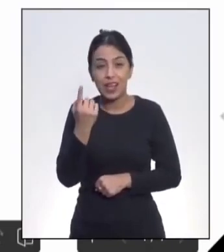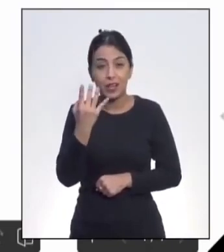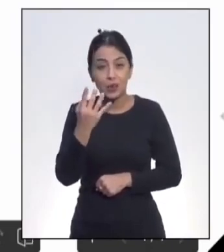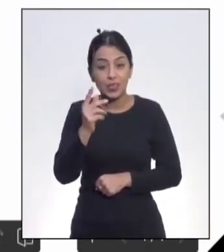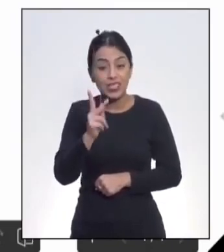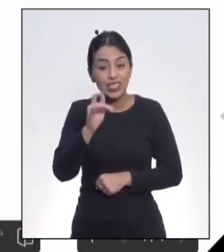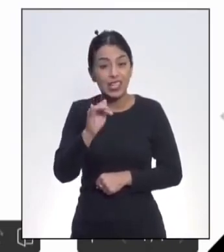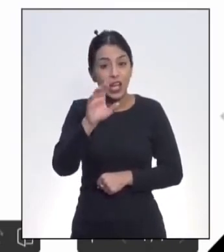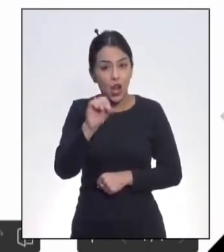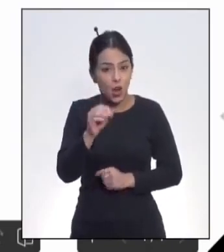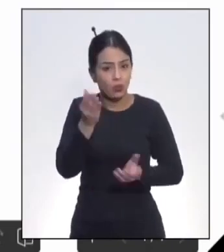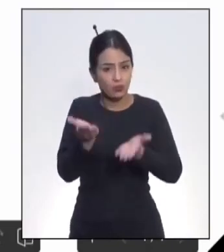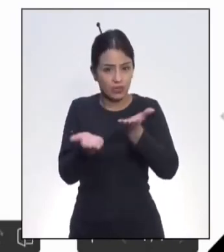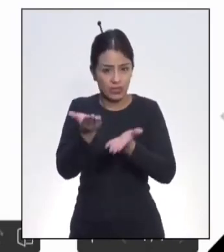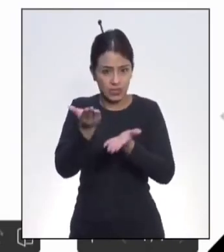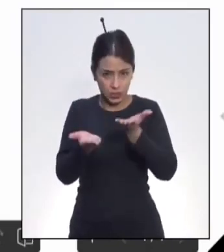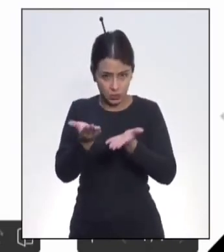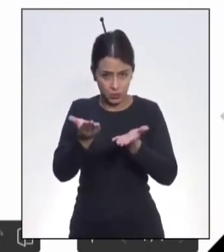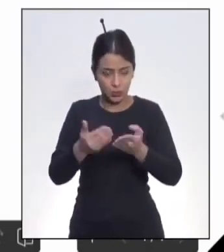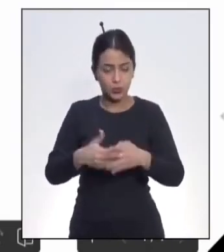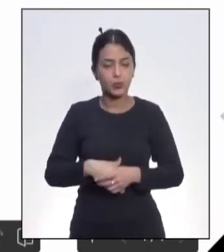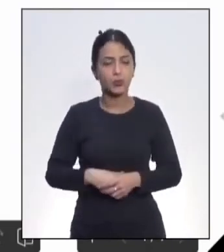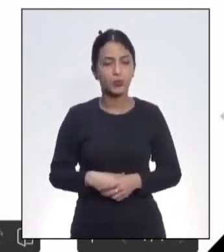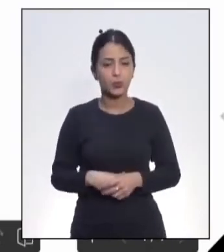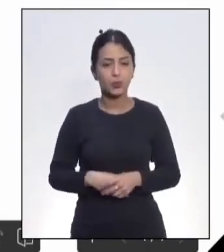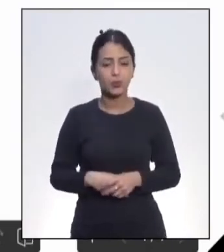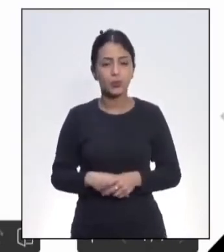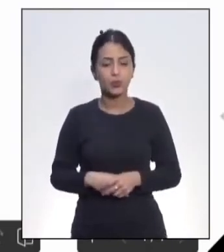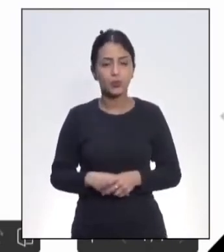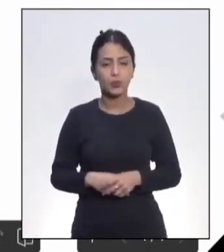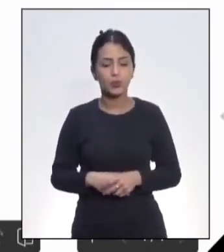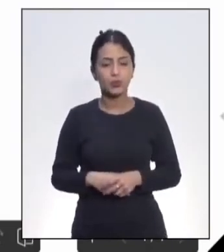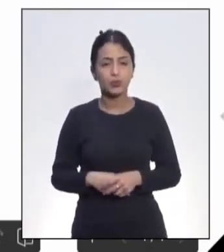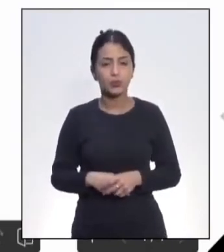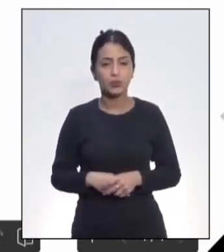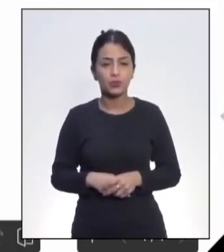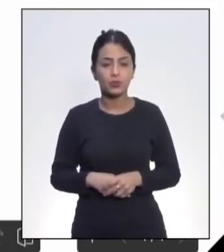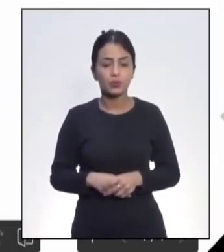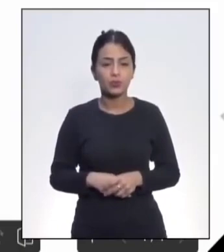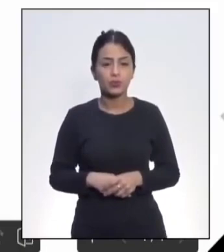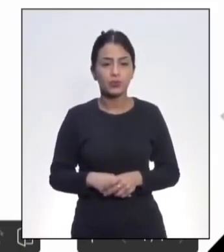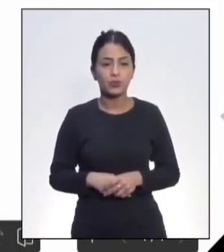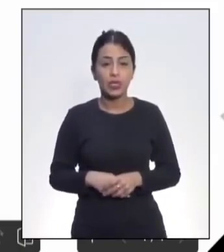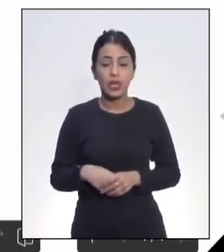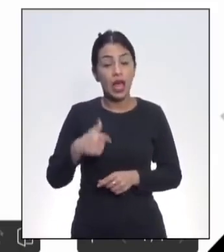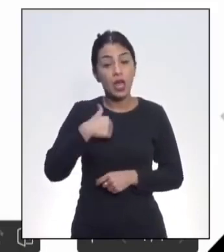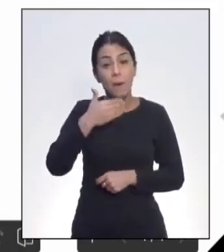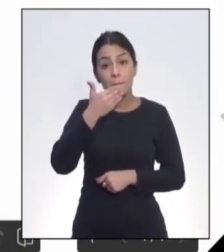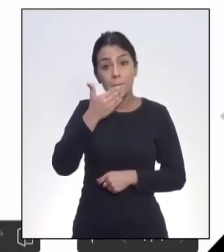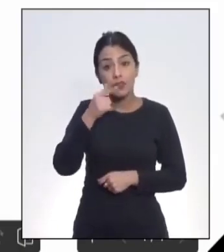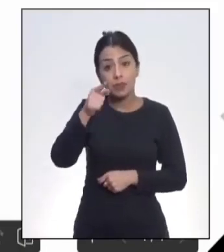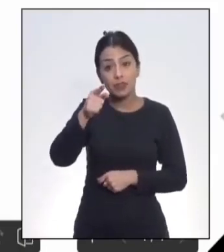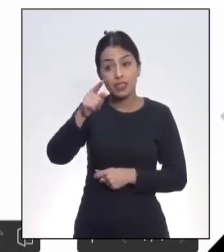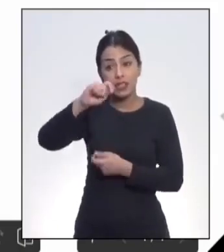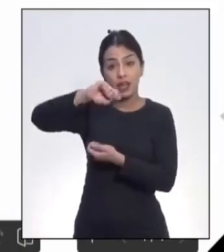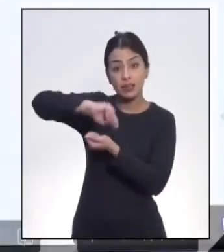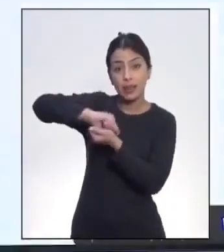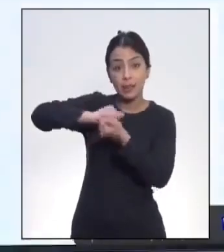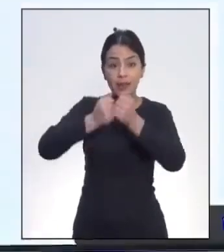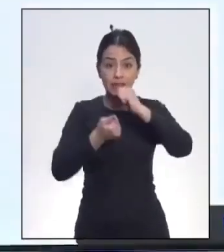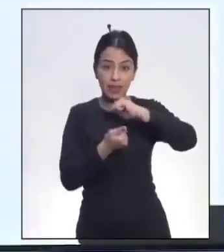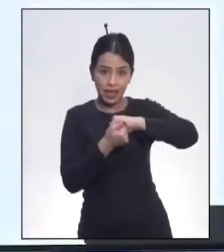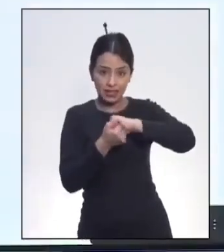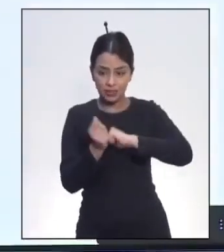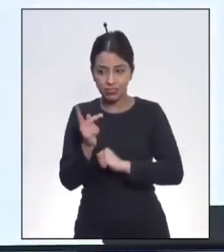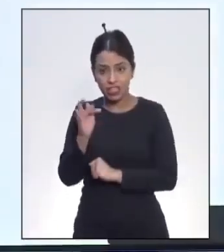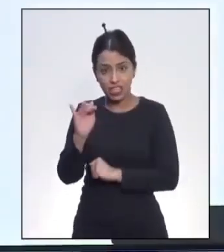menos consumida. Tudo bem? E aí, pedia-se para fazer essa conversão para gramas. A gente tem algumas